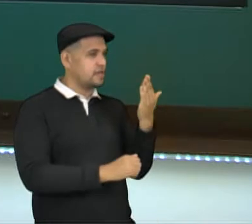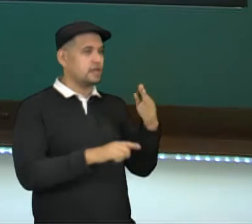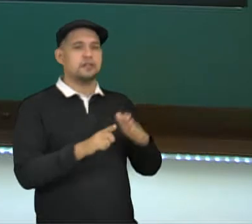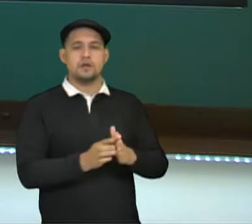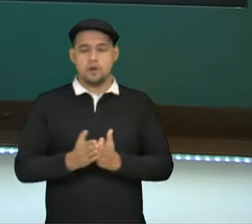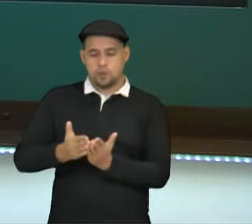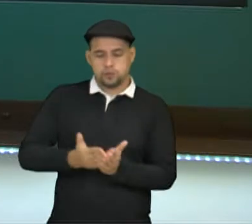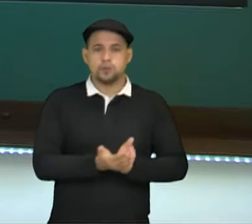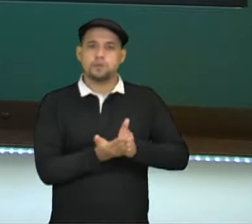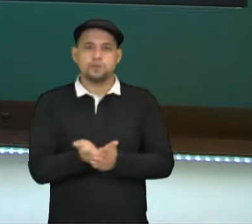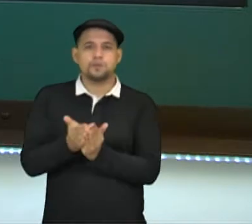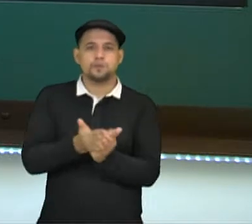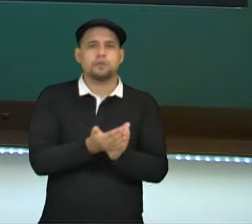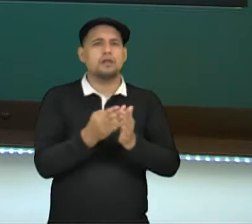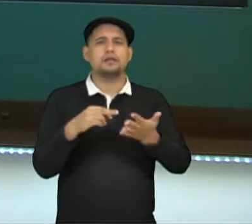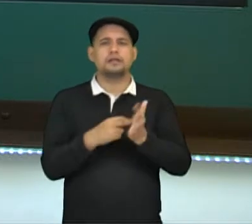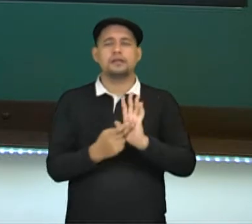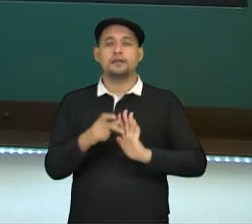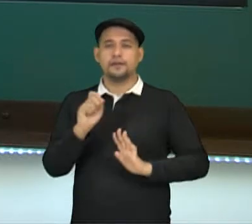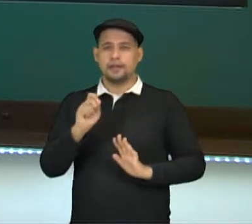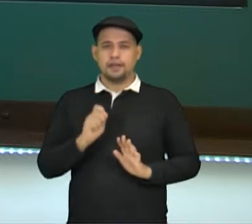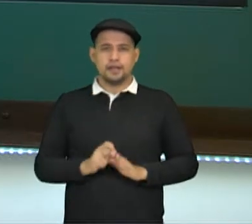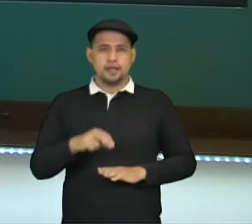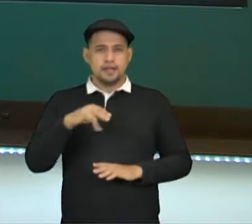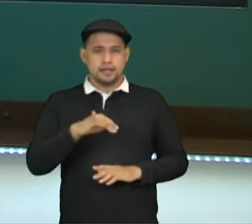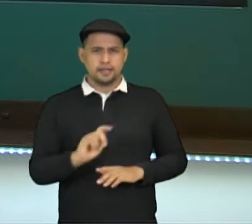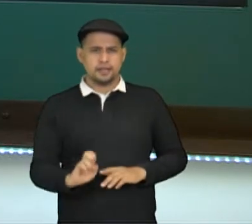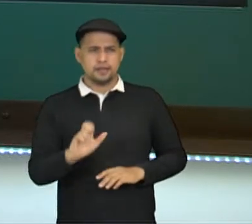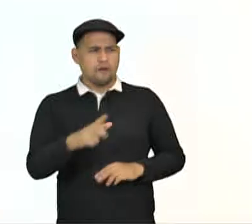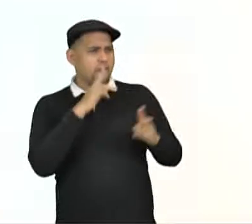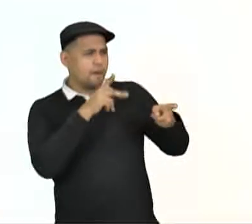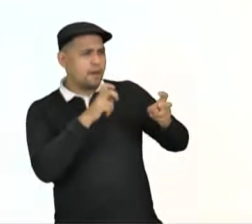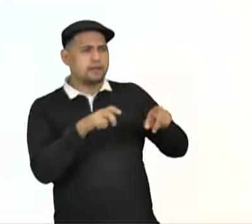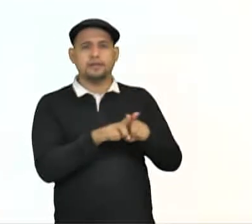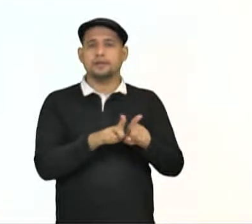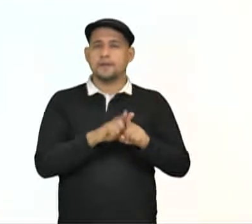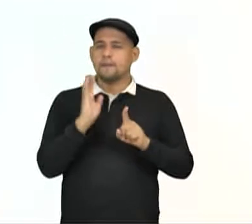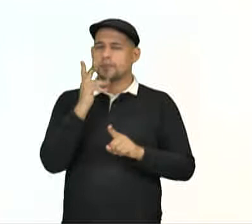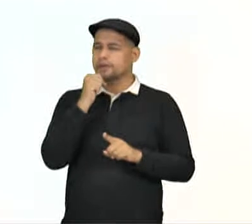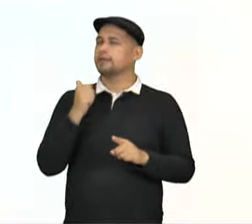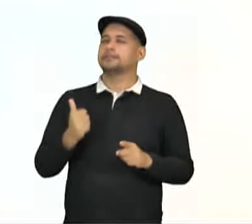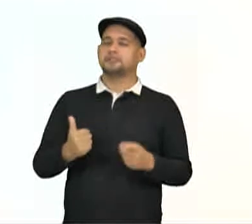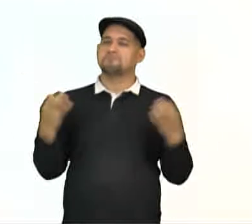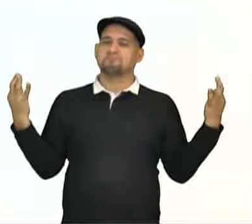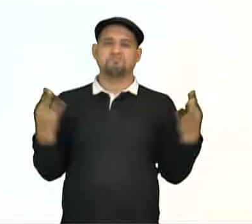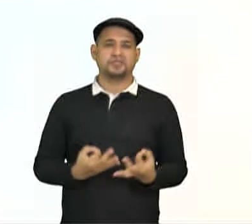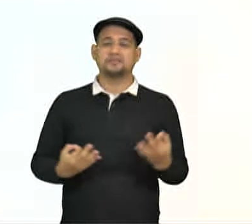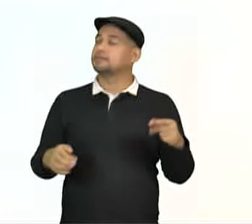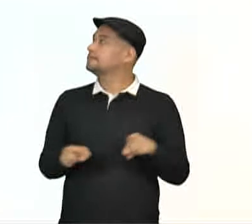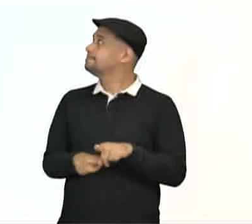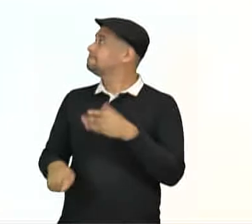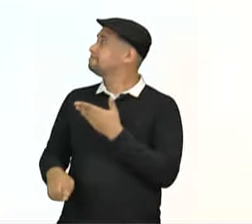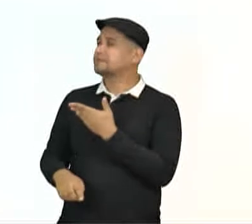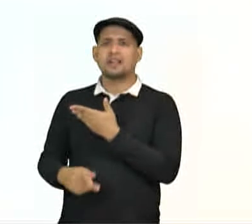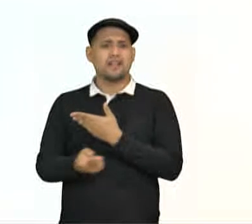navio, e ela simboliza Nike, a deusa da vitória. Olha a beleza, olha o mármore, olha que coisa maravilhosa. E eles estavam dizendo que o